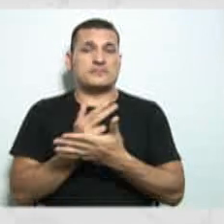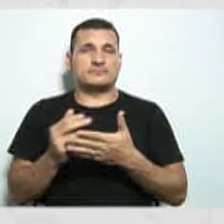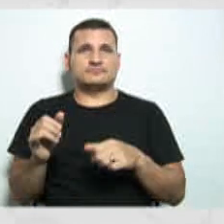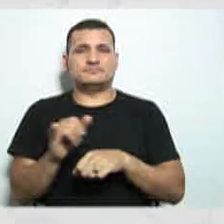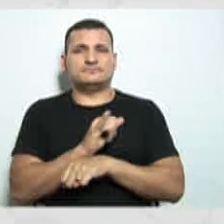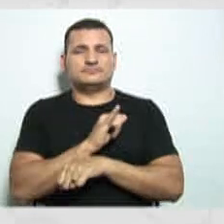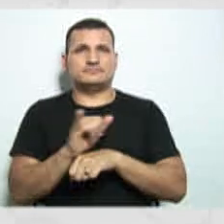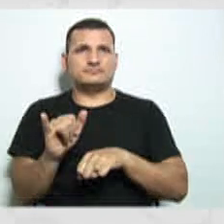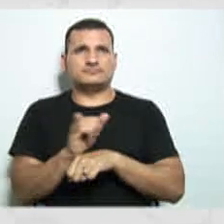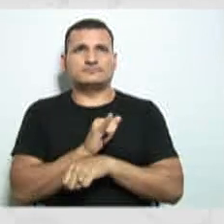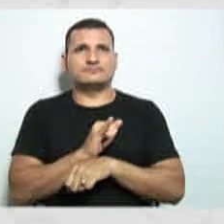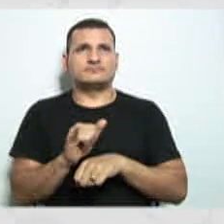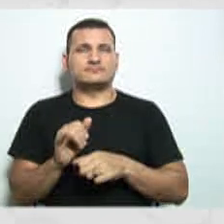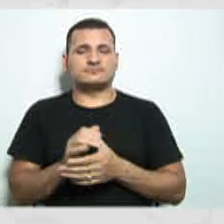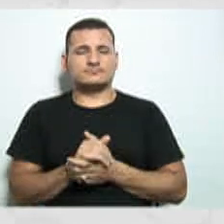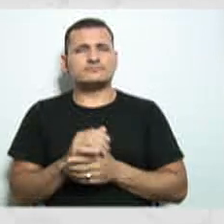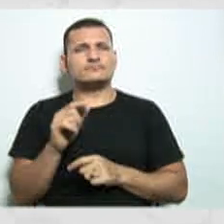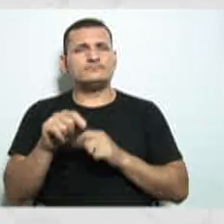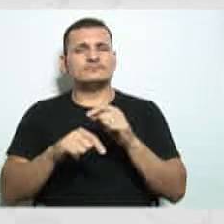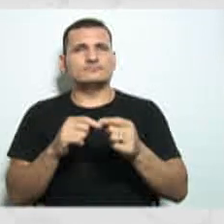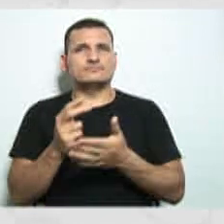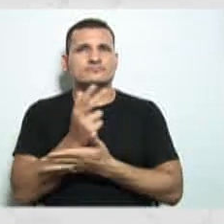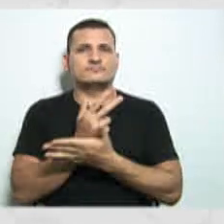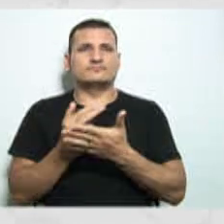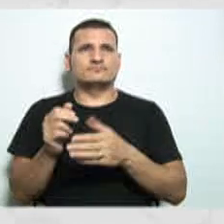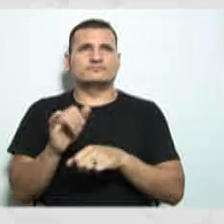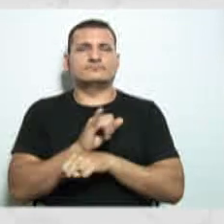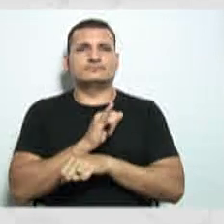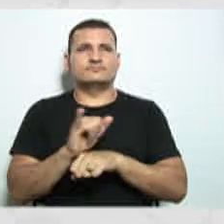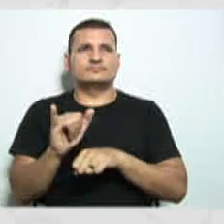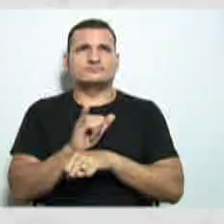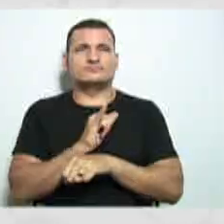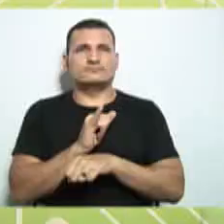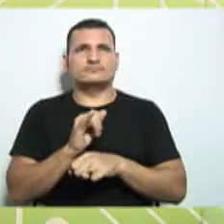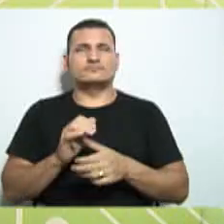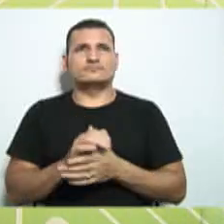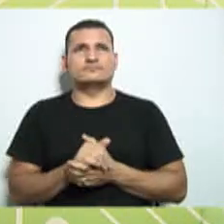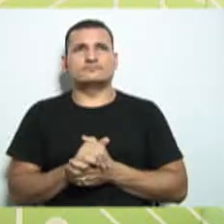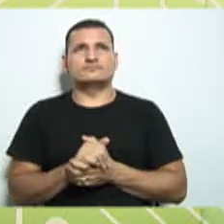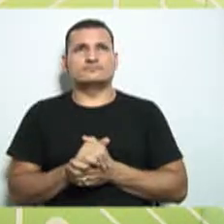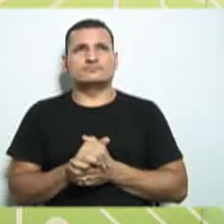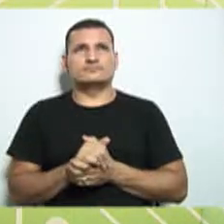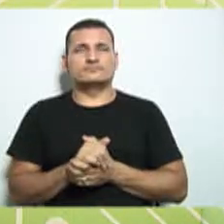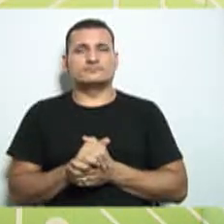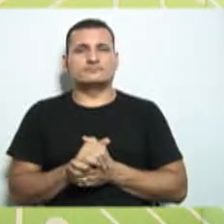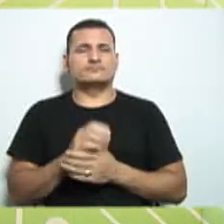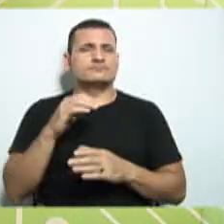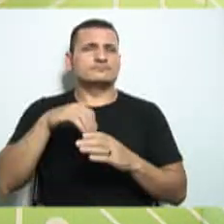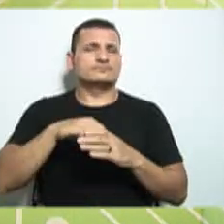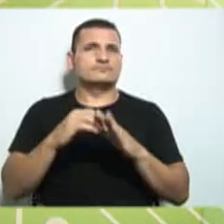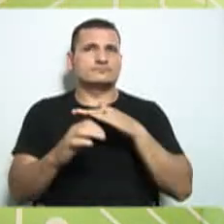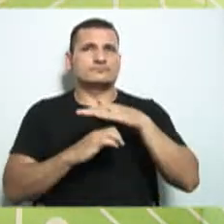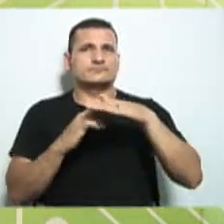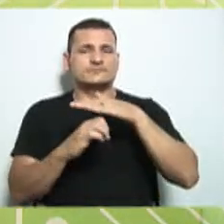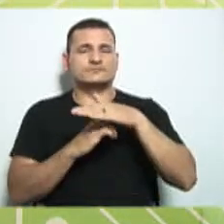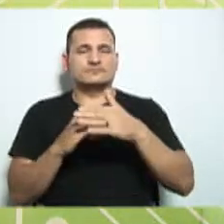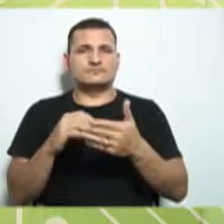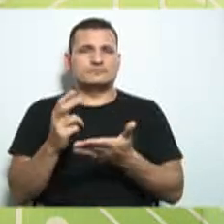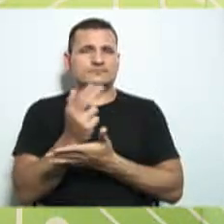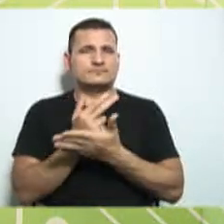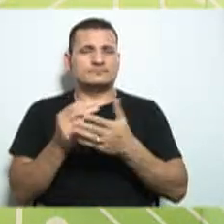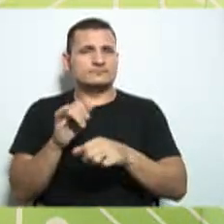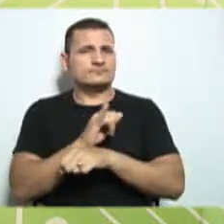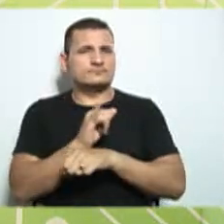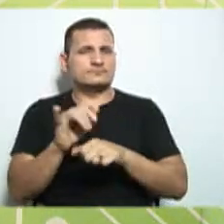né? O que seria esse mapa estratégico para você? O que seria esse mapa estratégico na organização? O mapa estratégico ele é